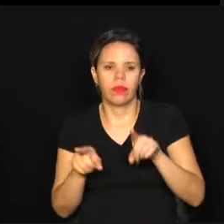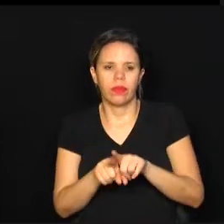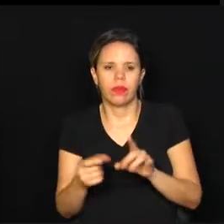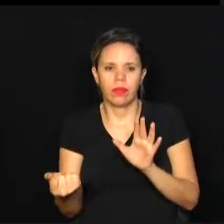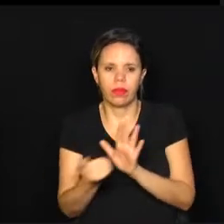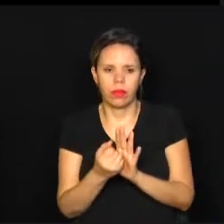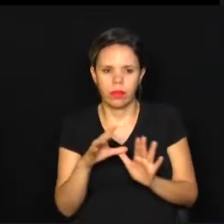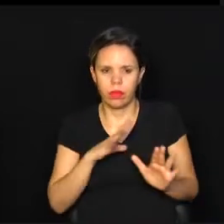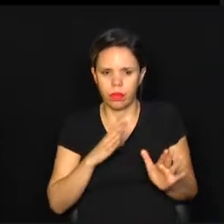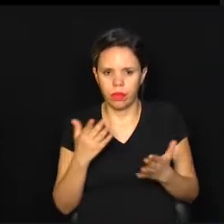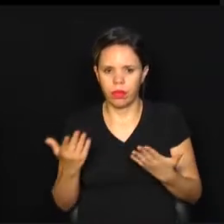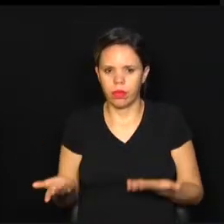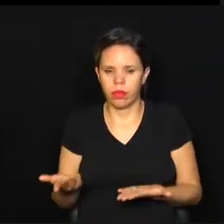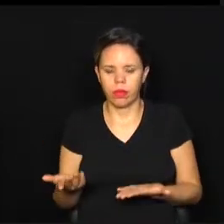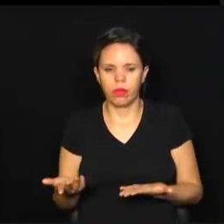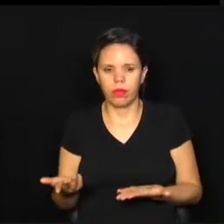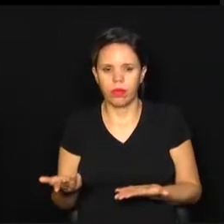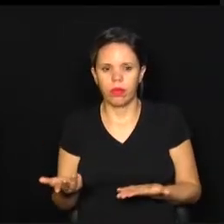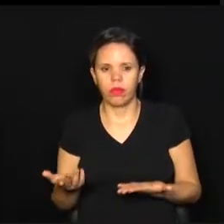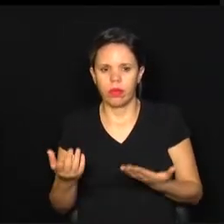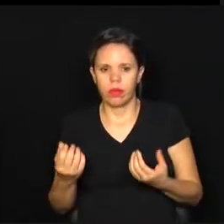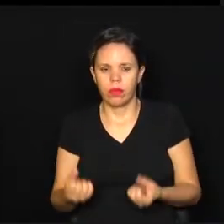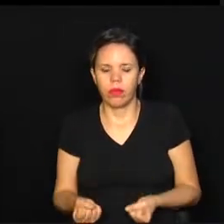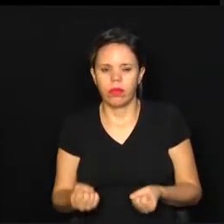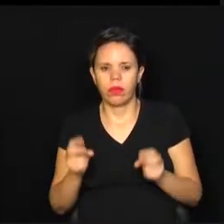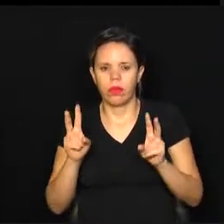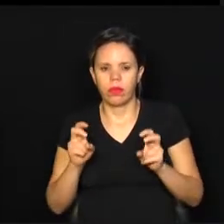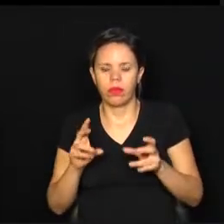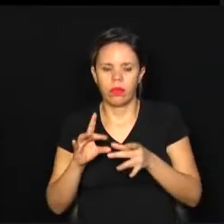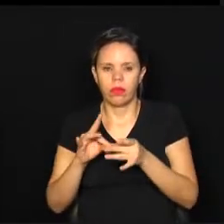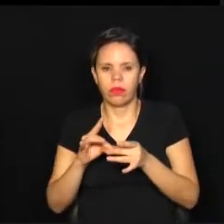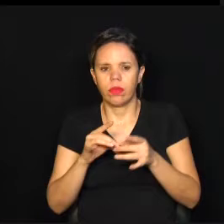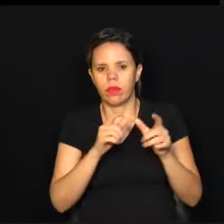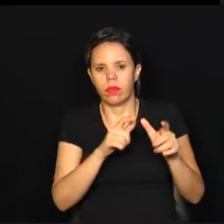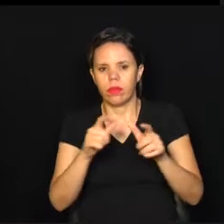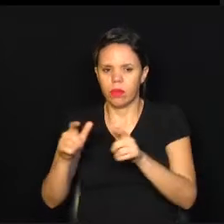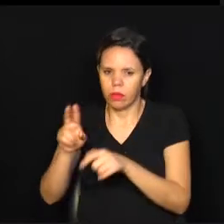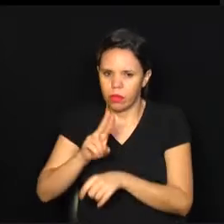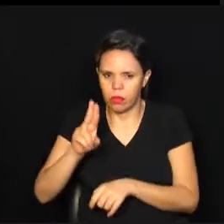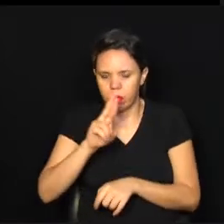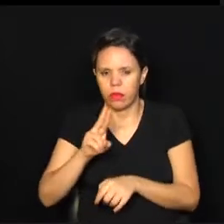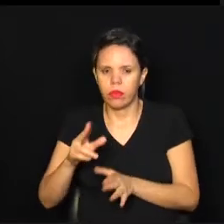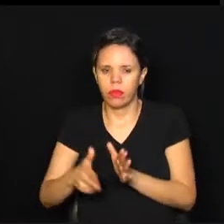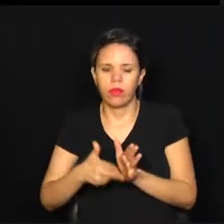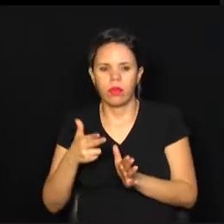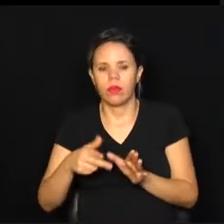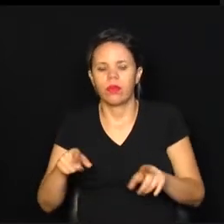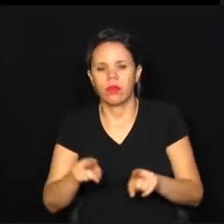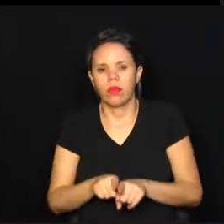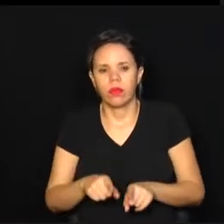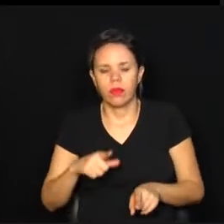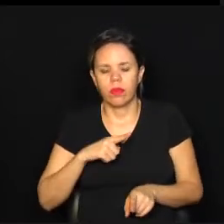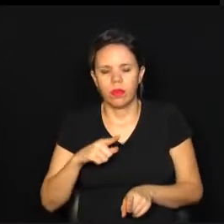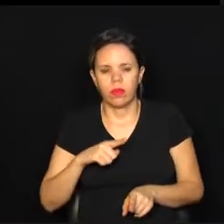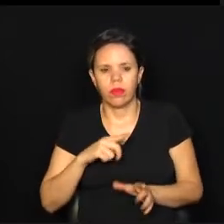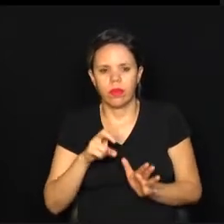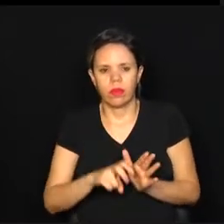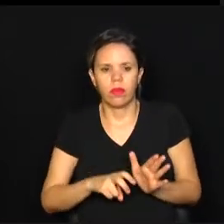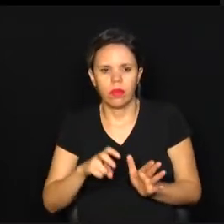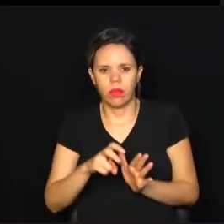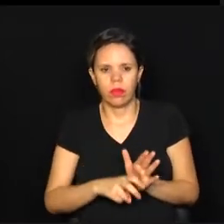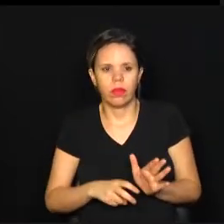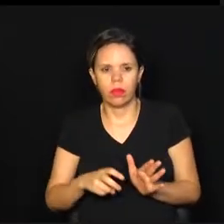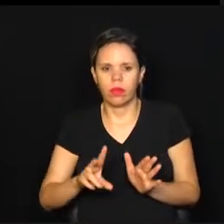uma cisão socioespacial, né? E a gente tem o que está para lá da